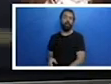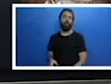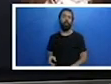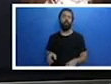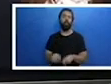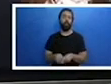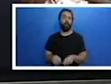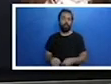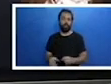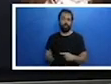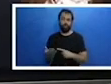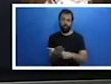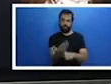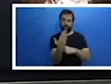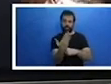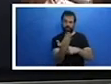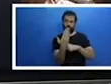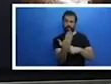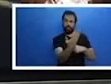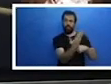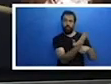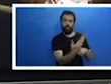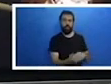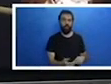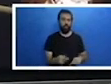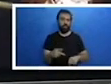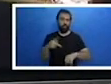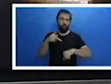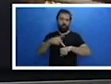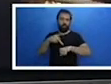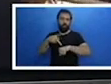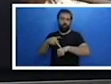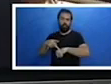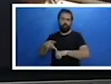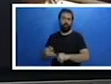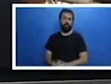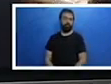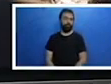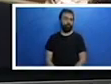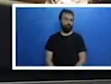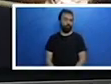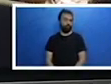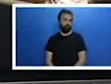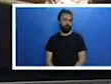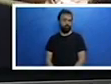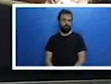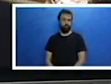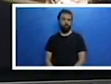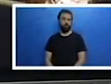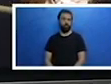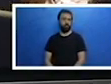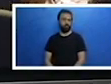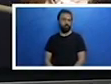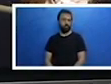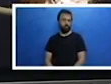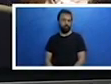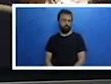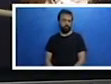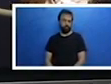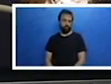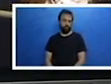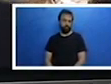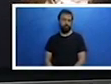Então, na preparação física desses jovens, já era pensado, né, um exercício físico para deixar eles mais